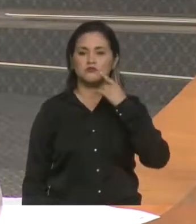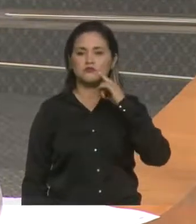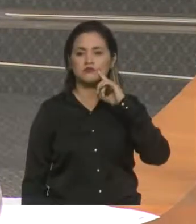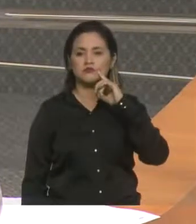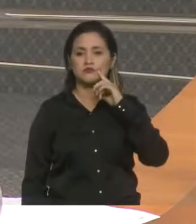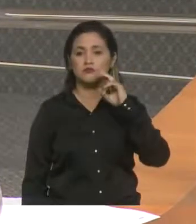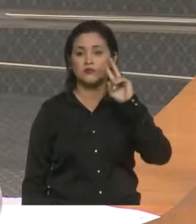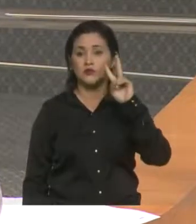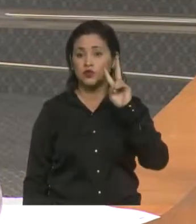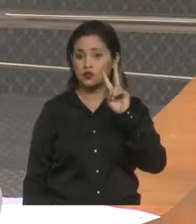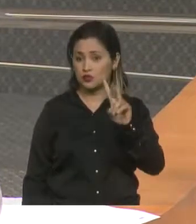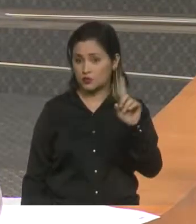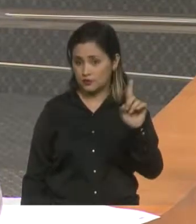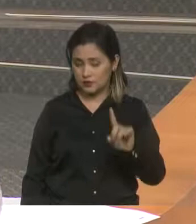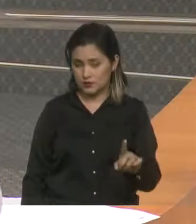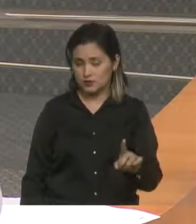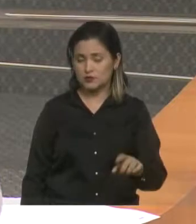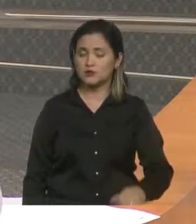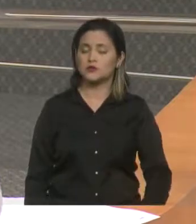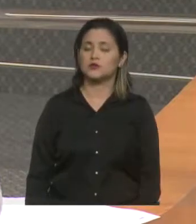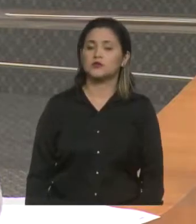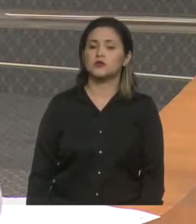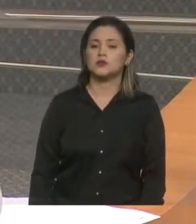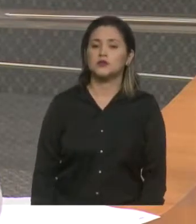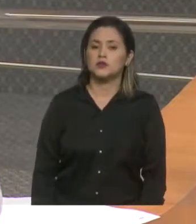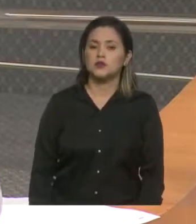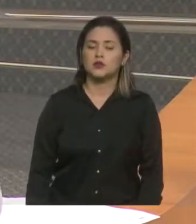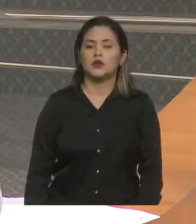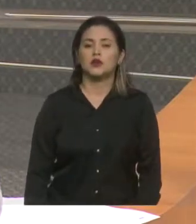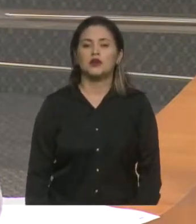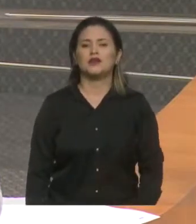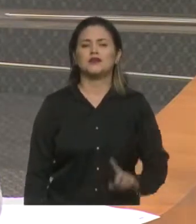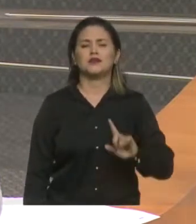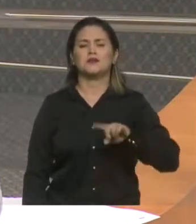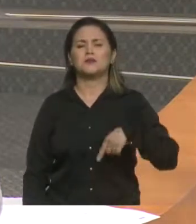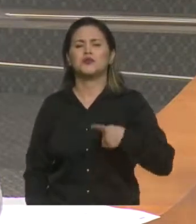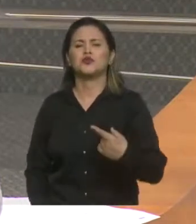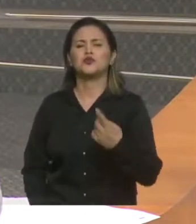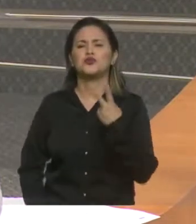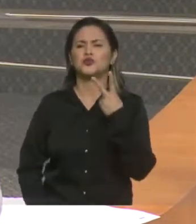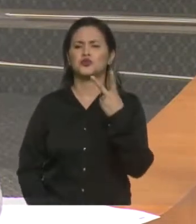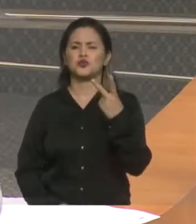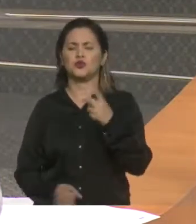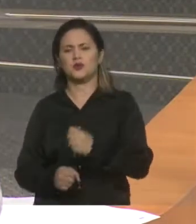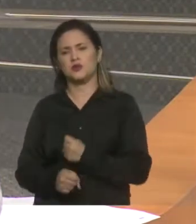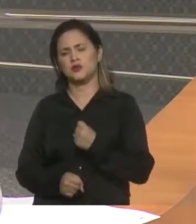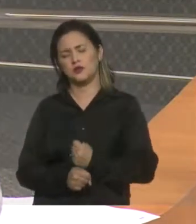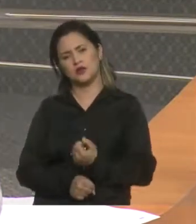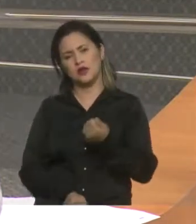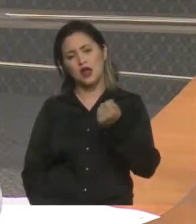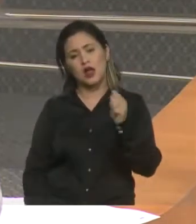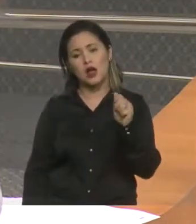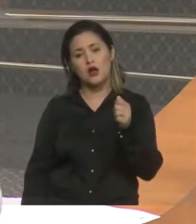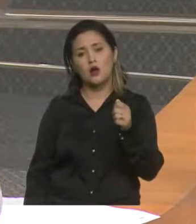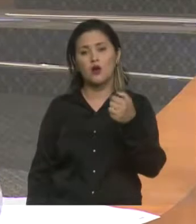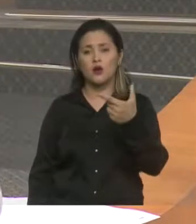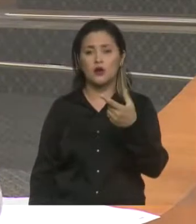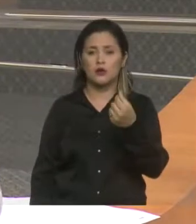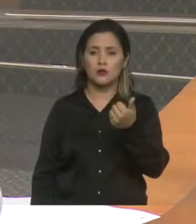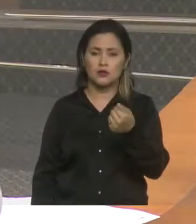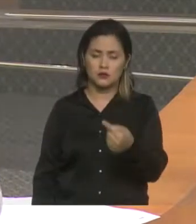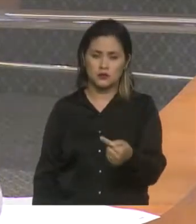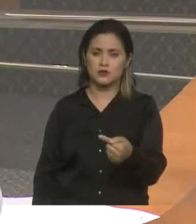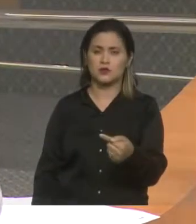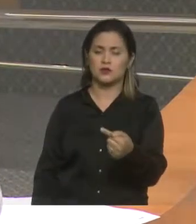Em agosto de 2017, aí demoraram mais 2 anos para fazer uma alteração, ficou 2 anos sem as pessoas perceberem